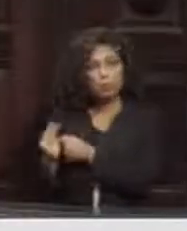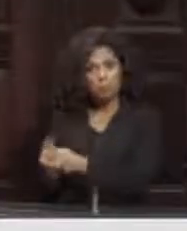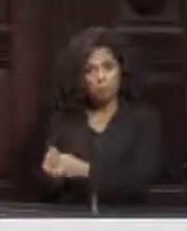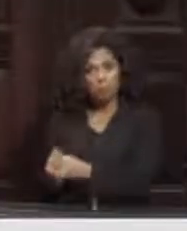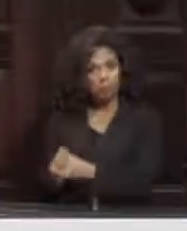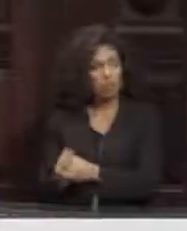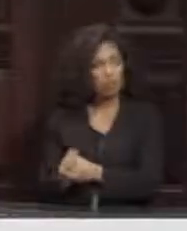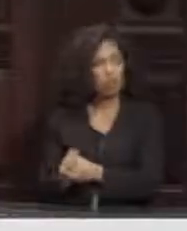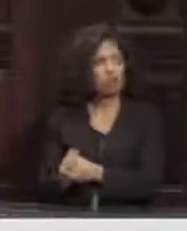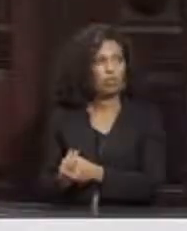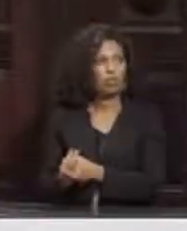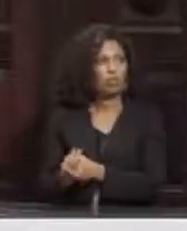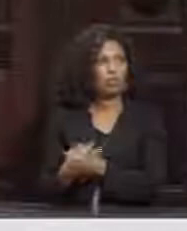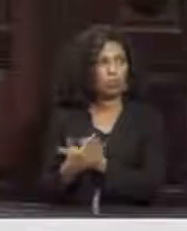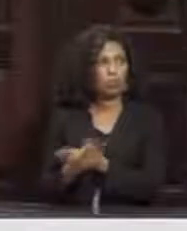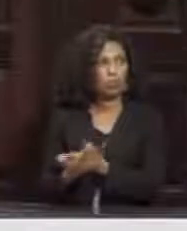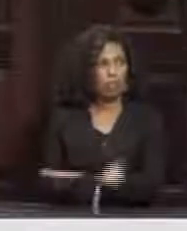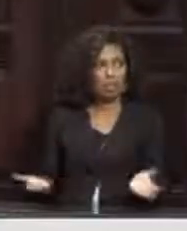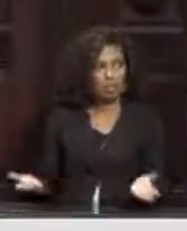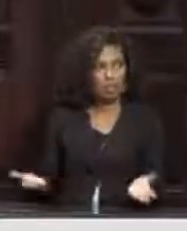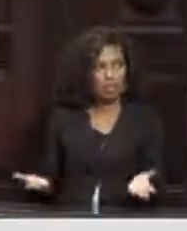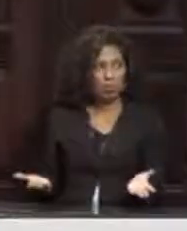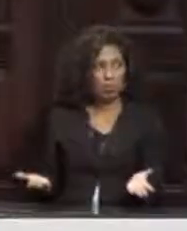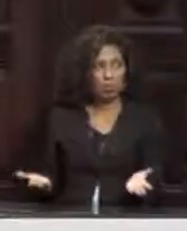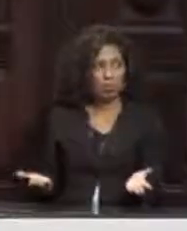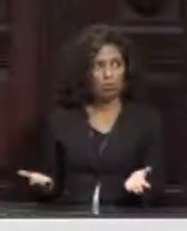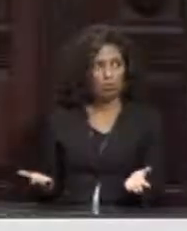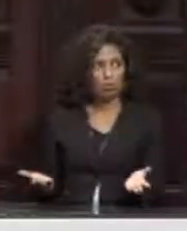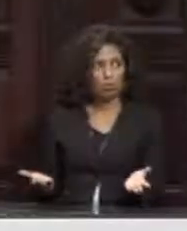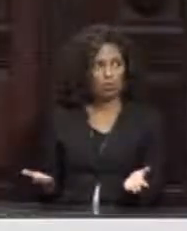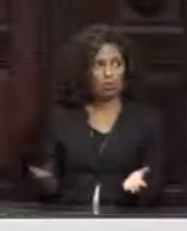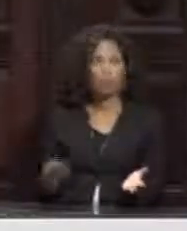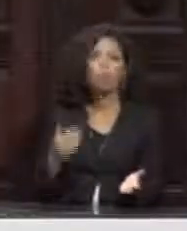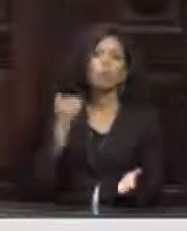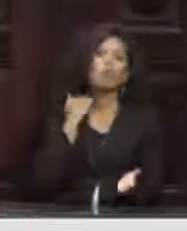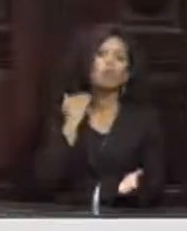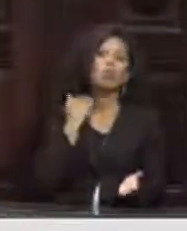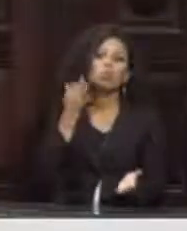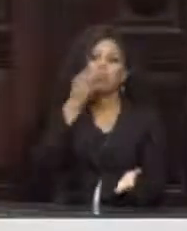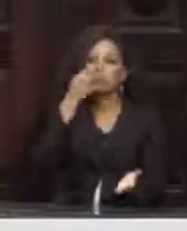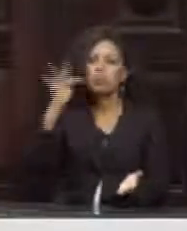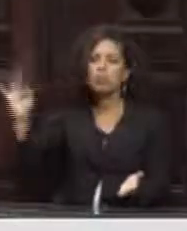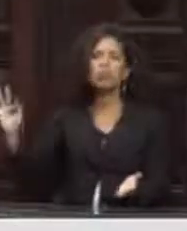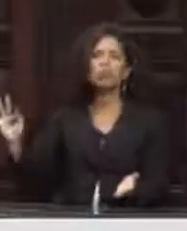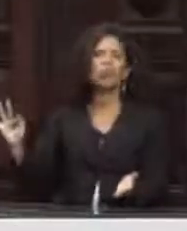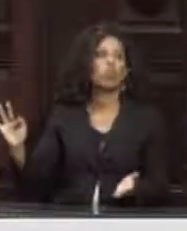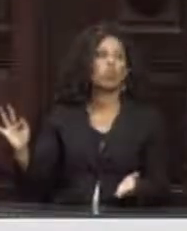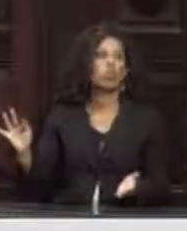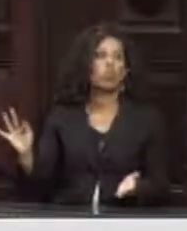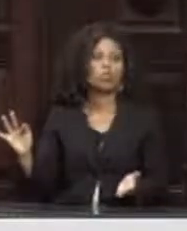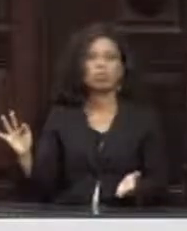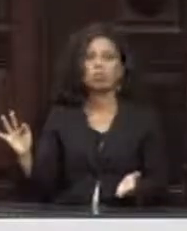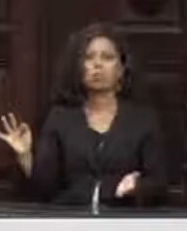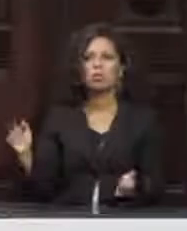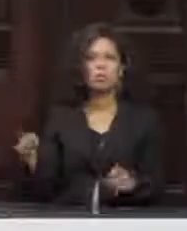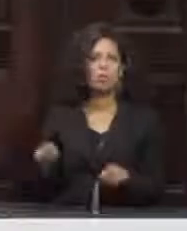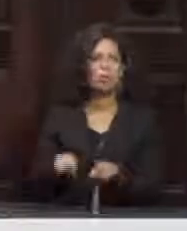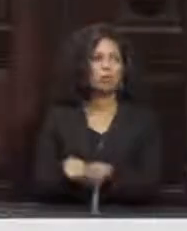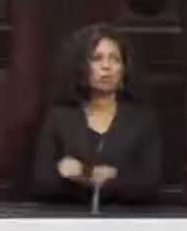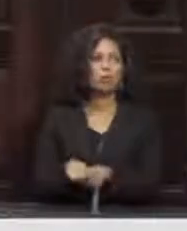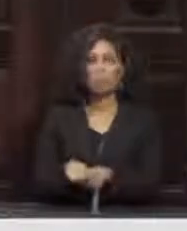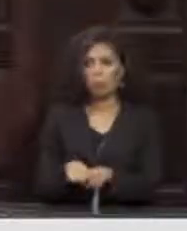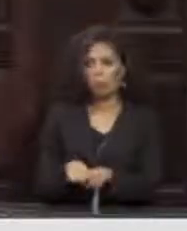banco que ninguém sabe de onde vem, mas vem da França, Paribas, um banco que